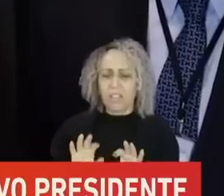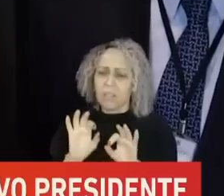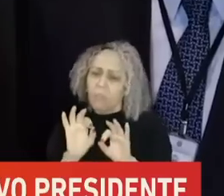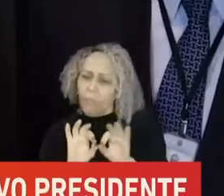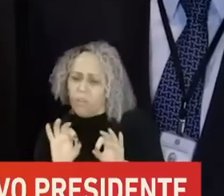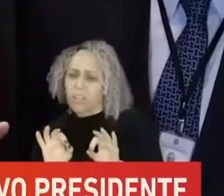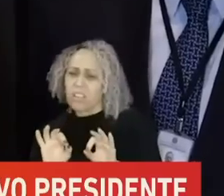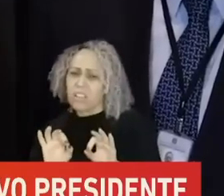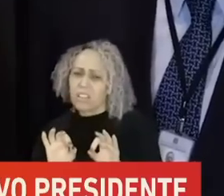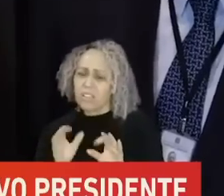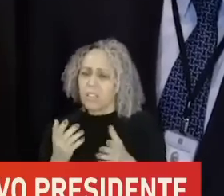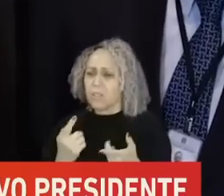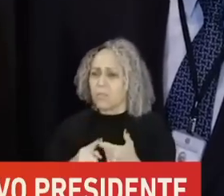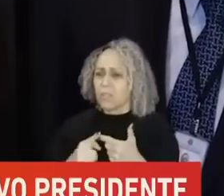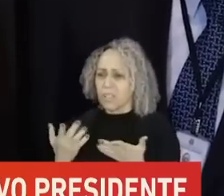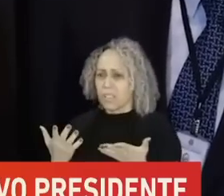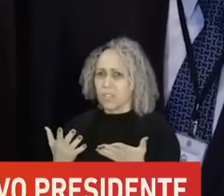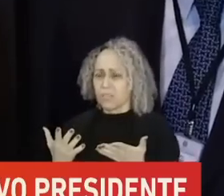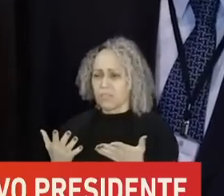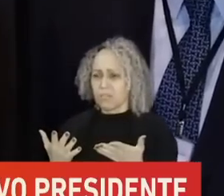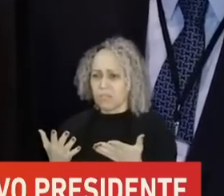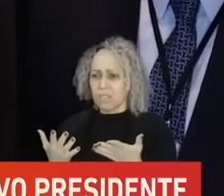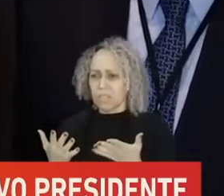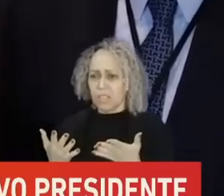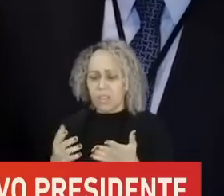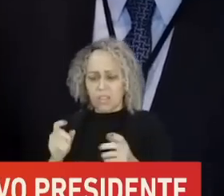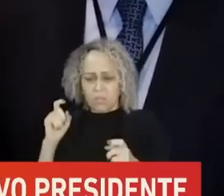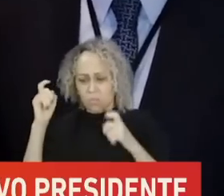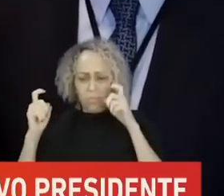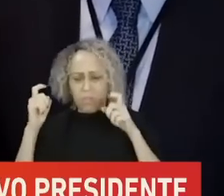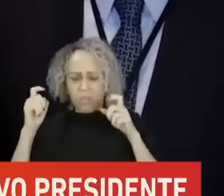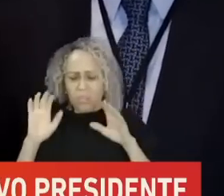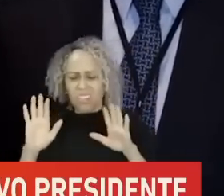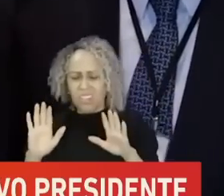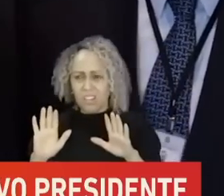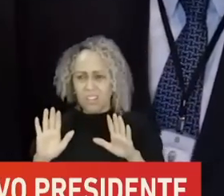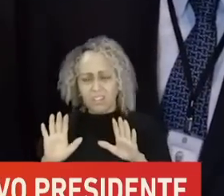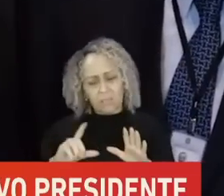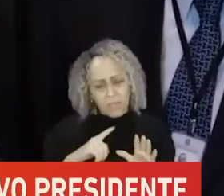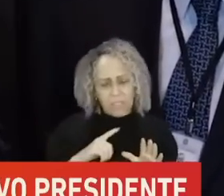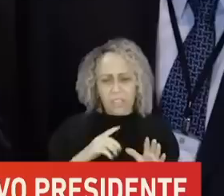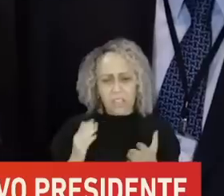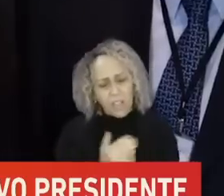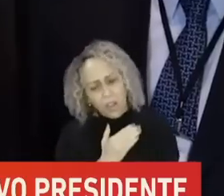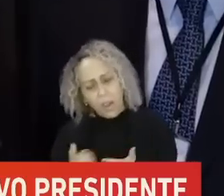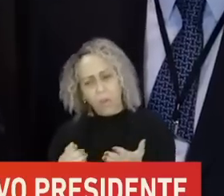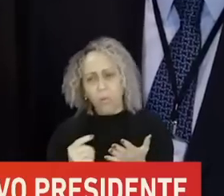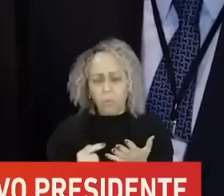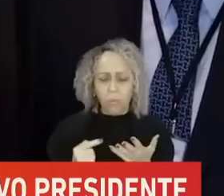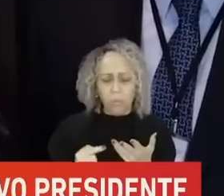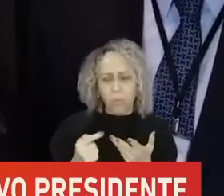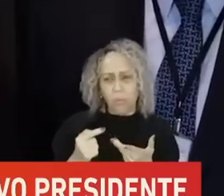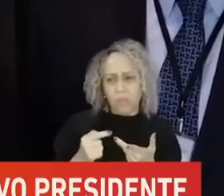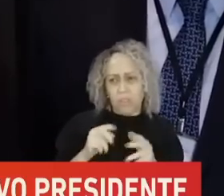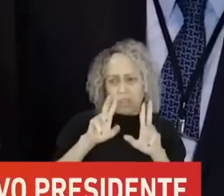é prejudicial essa visão desenvolvimentista para o banco? Assim, o caráter desenvolvimentista não é ruim per se, né?